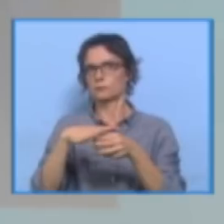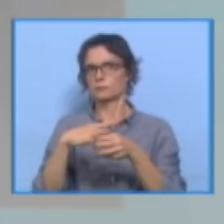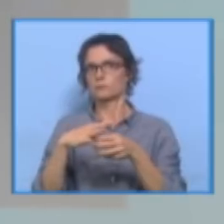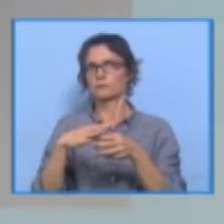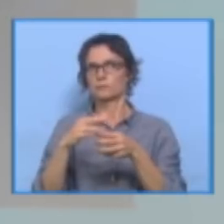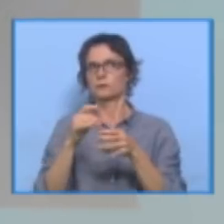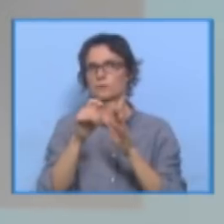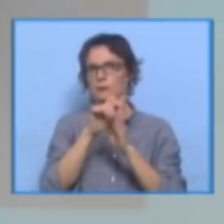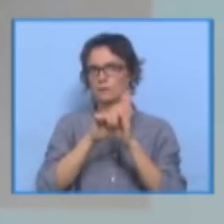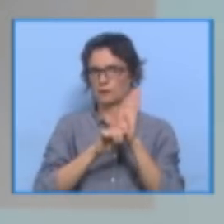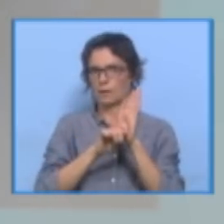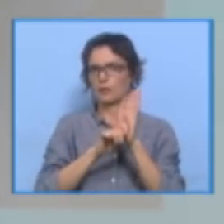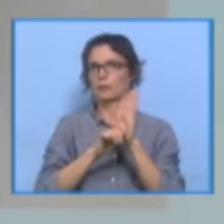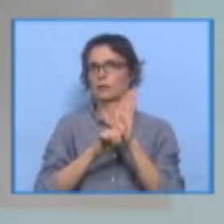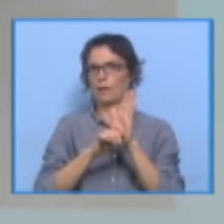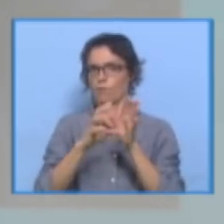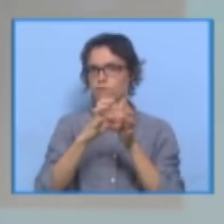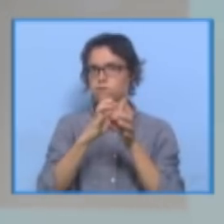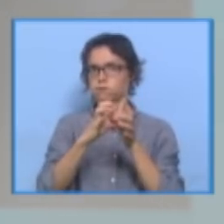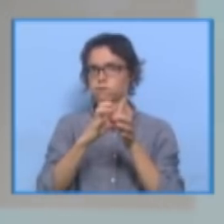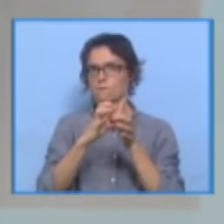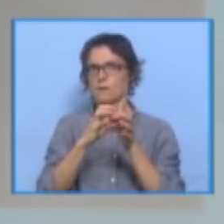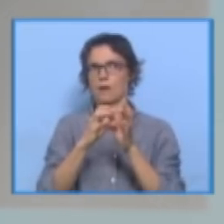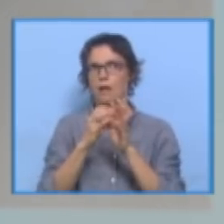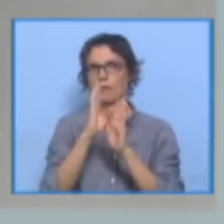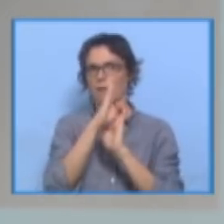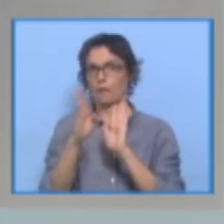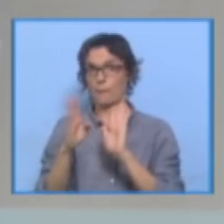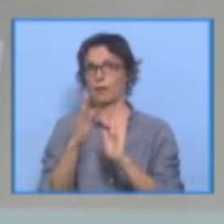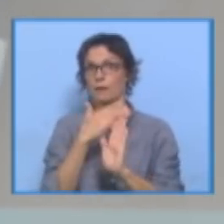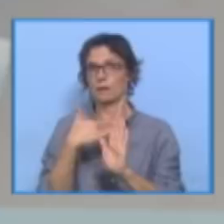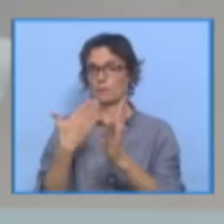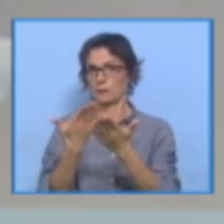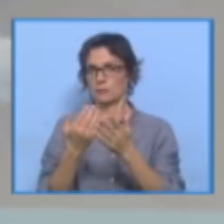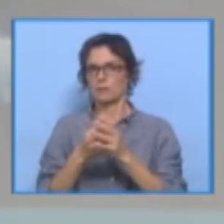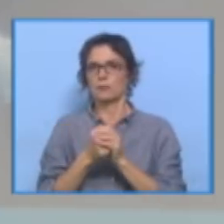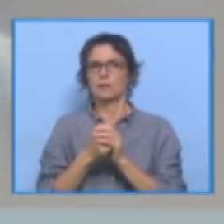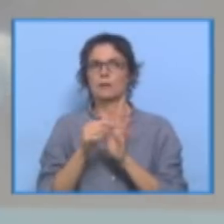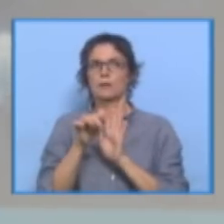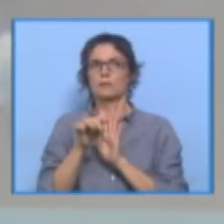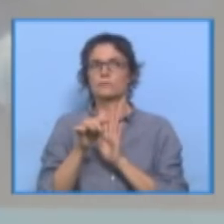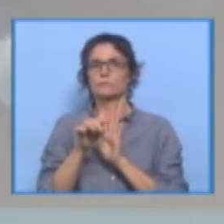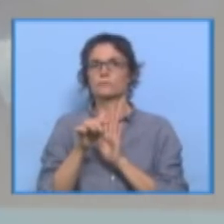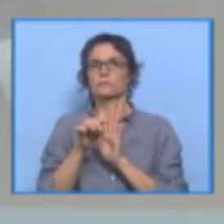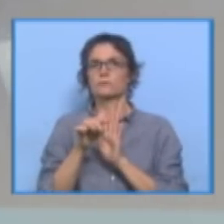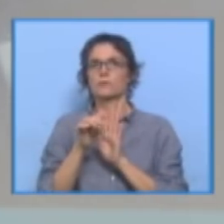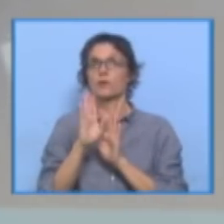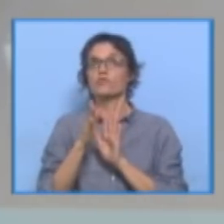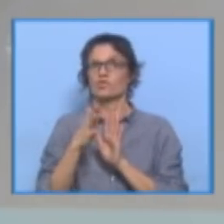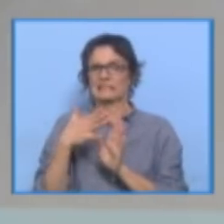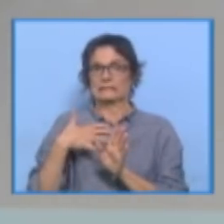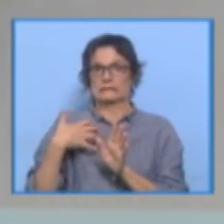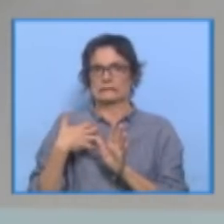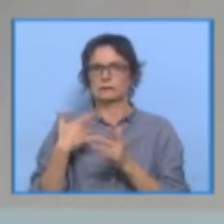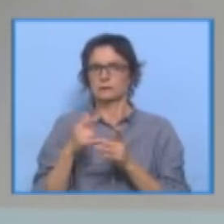relacionadas com a ética no exercício da medicina. Aconteceu isso? Já passou por essa tensão, por essa